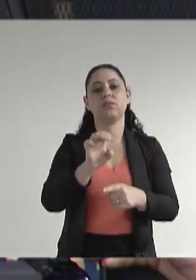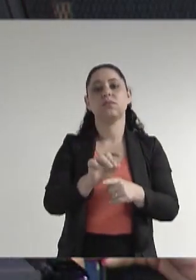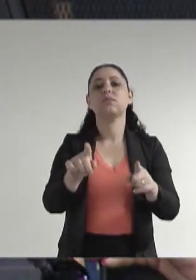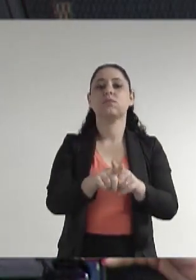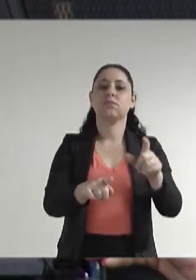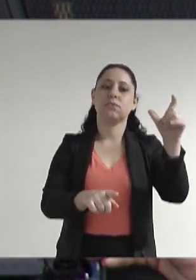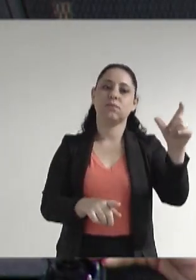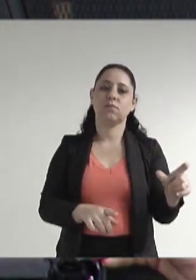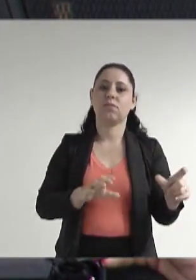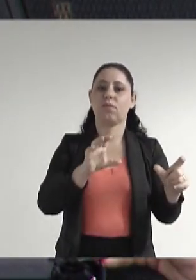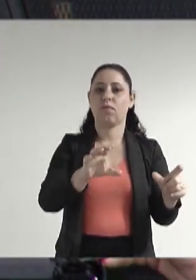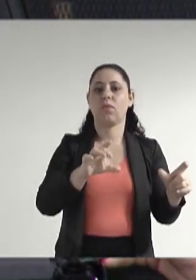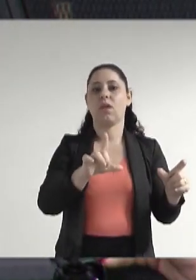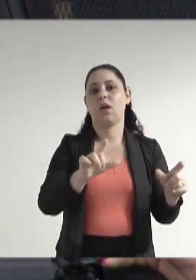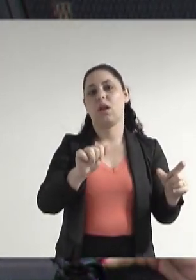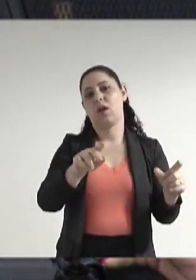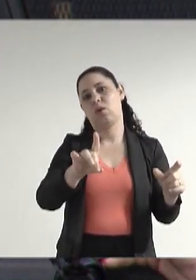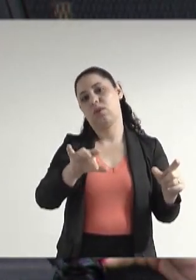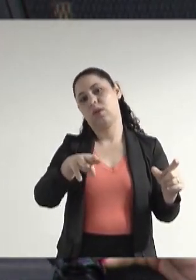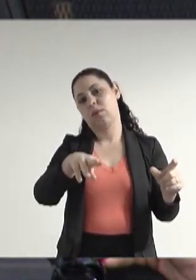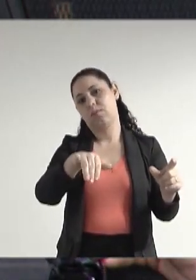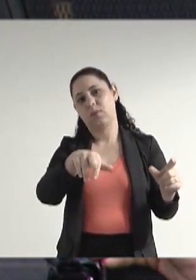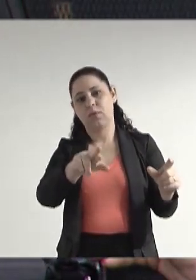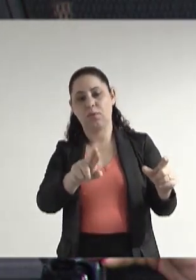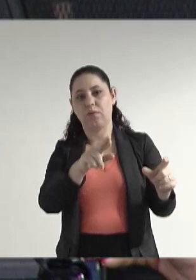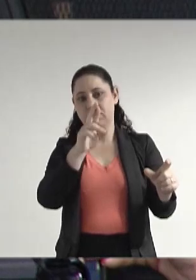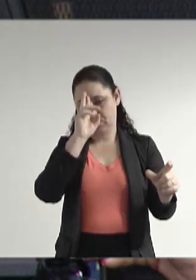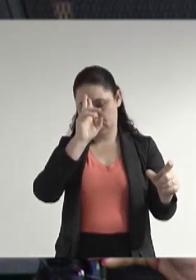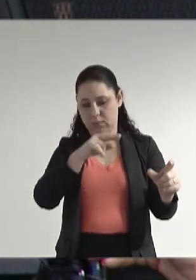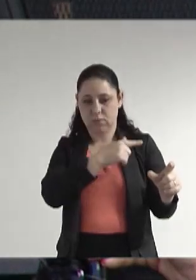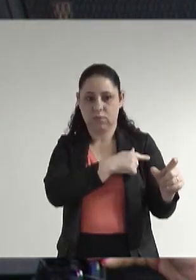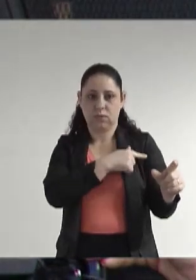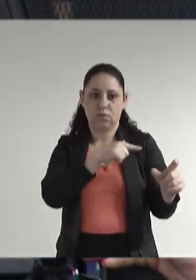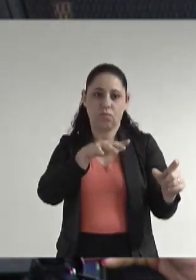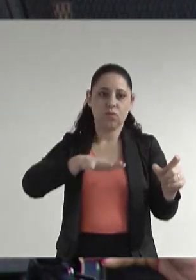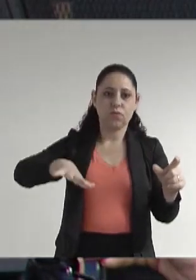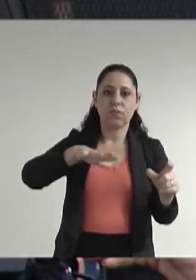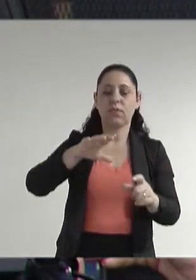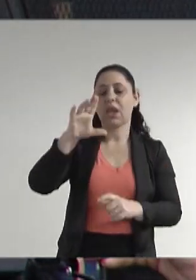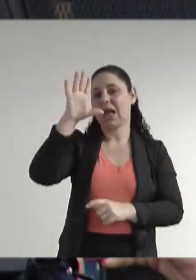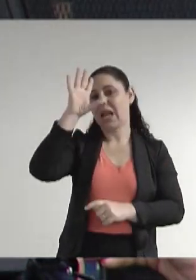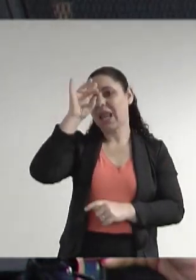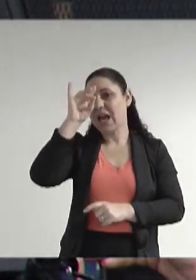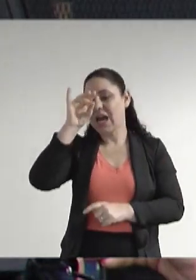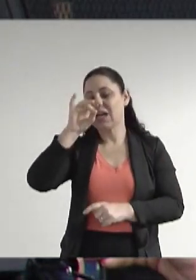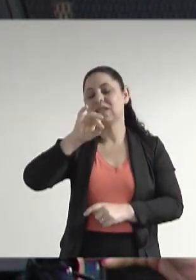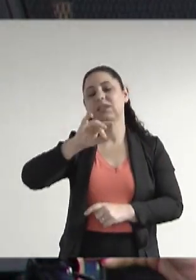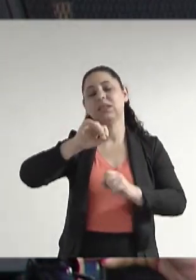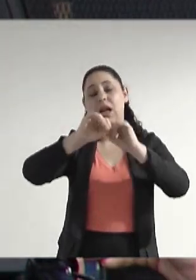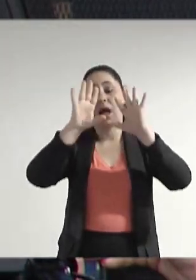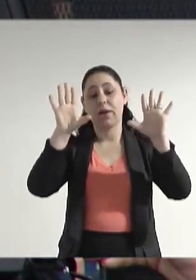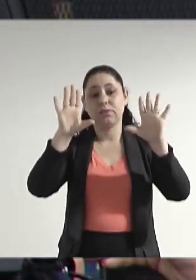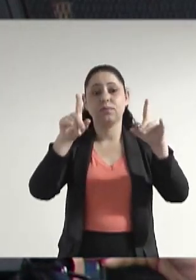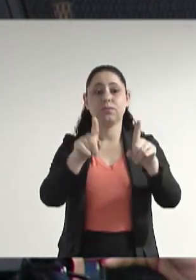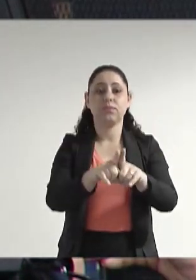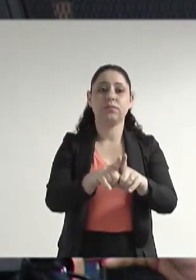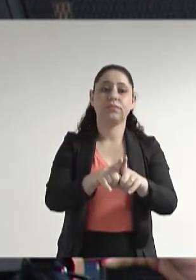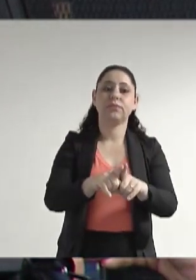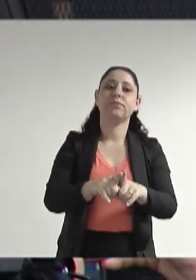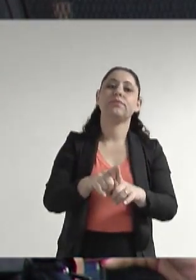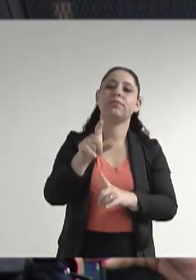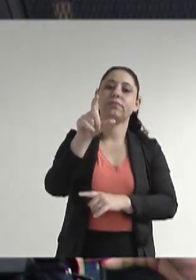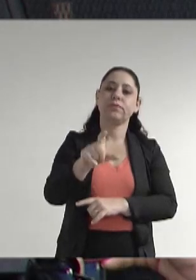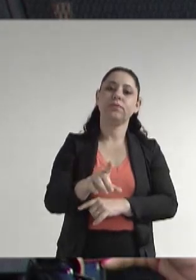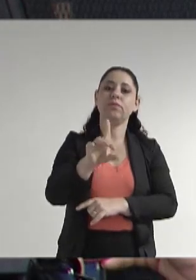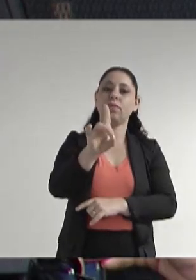ao excelentíssimo senhor Claudemir Martins de Freitas, gerente territorial da operadora Claro de Mato Grosso do Sul, e ao excelentíssimo